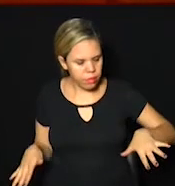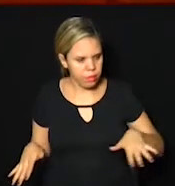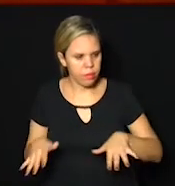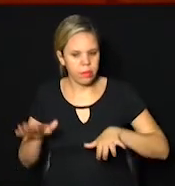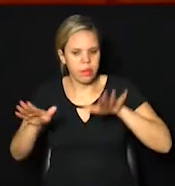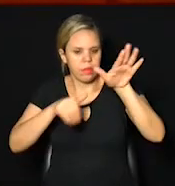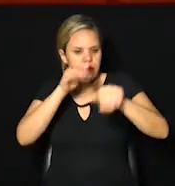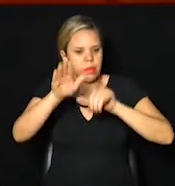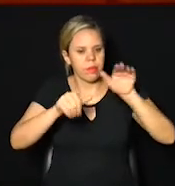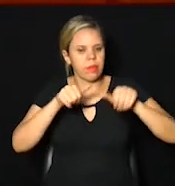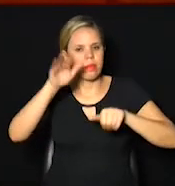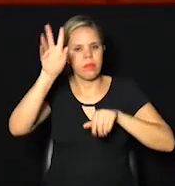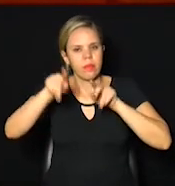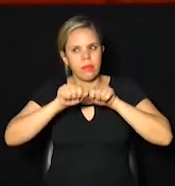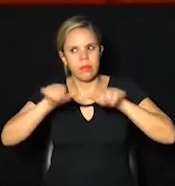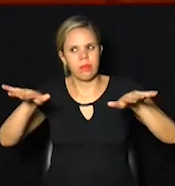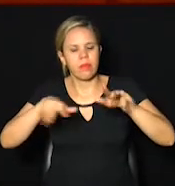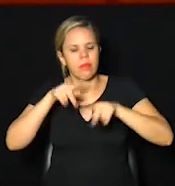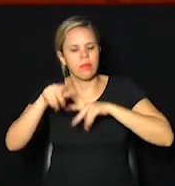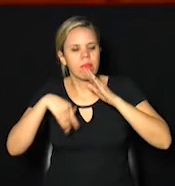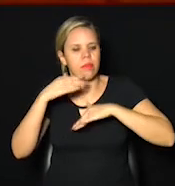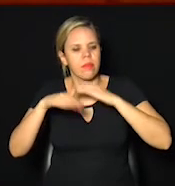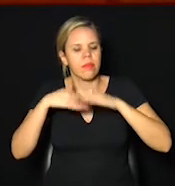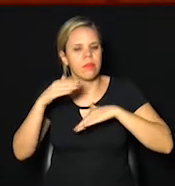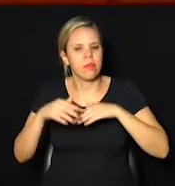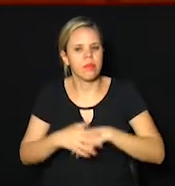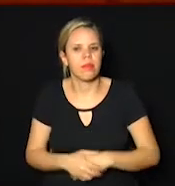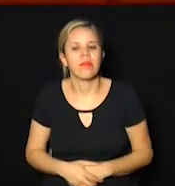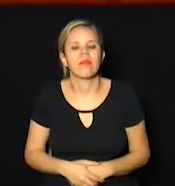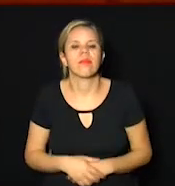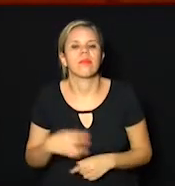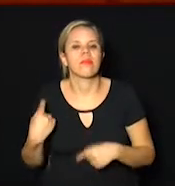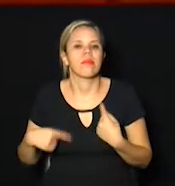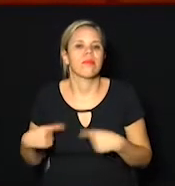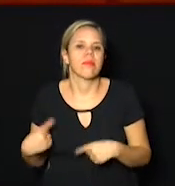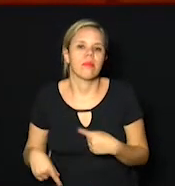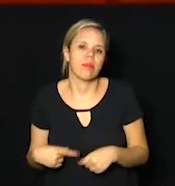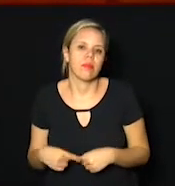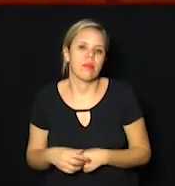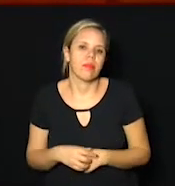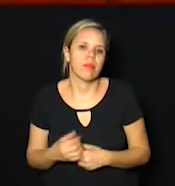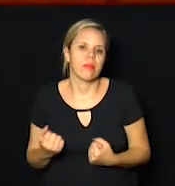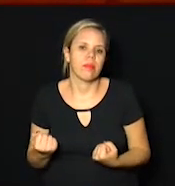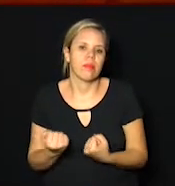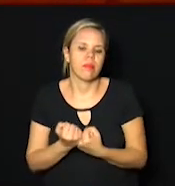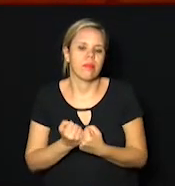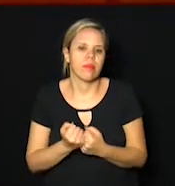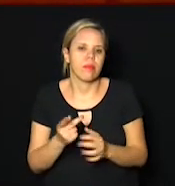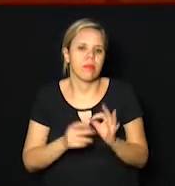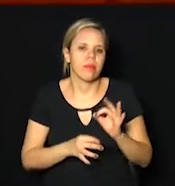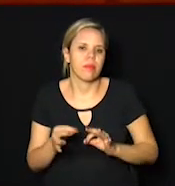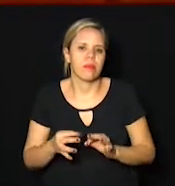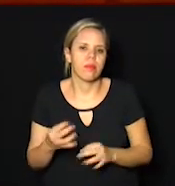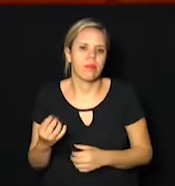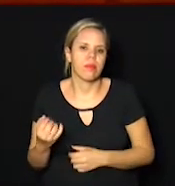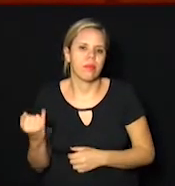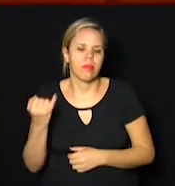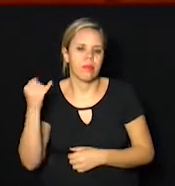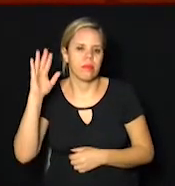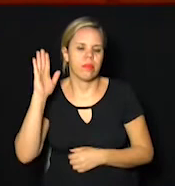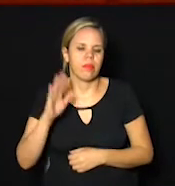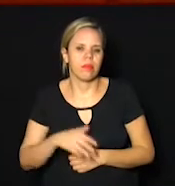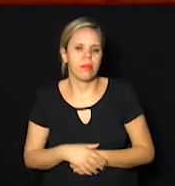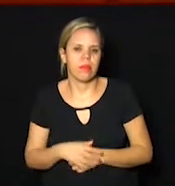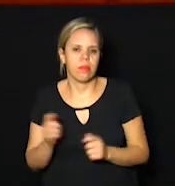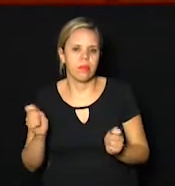para desenvolver política a favor do nosso projeto, é muito maior. A possibilidade